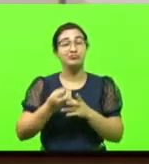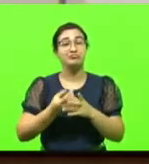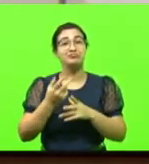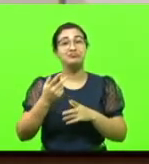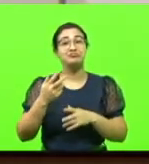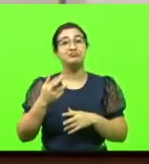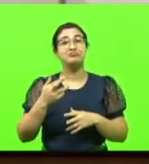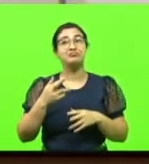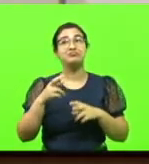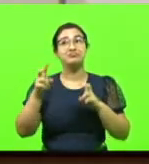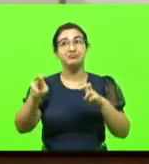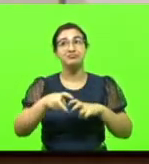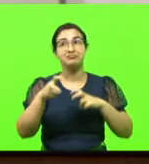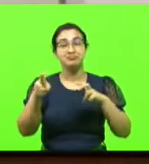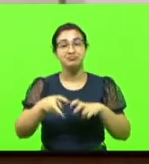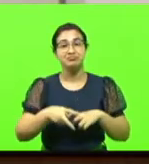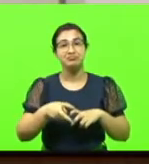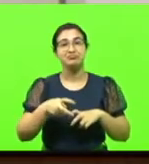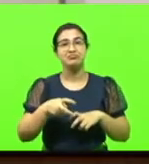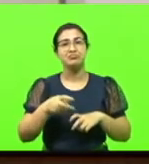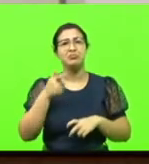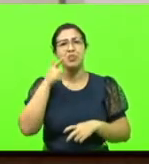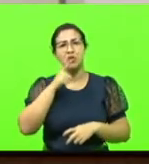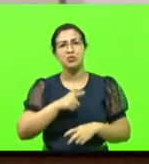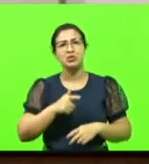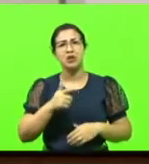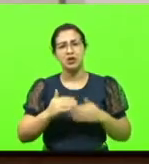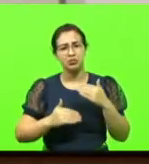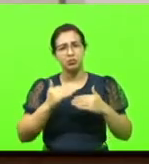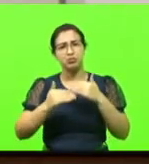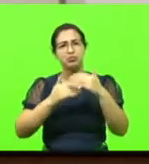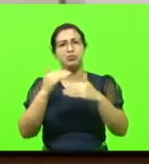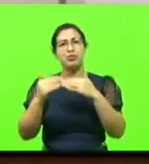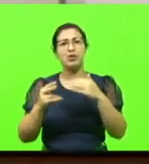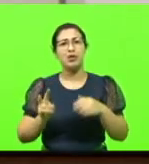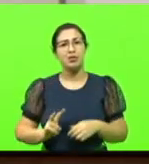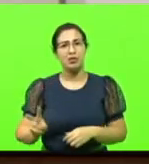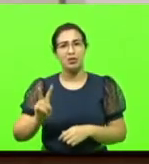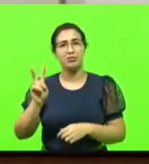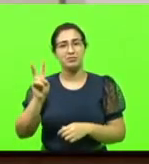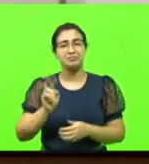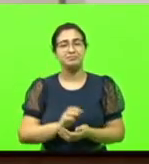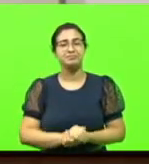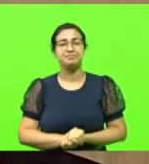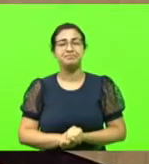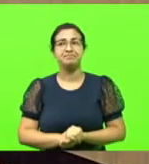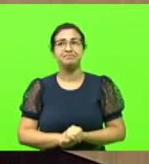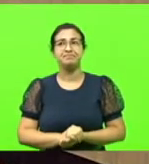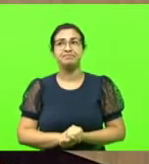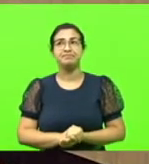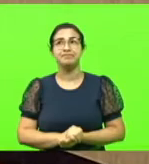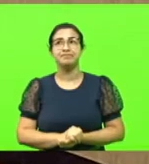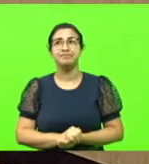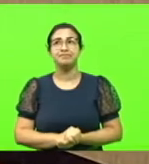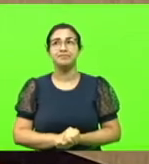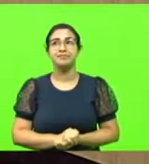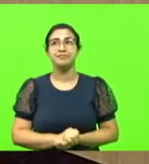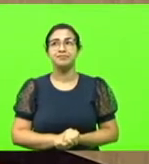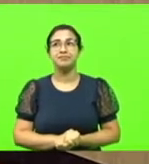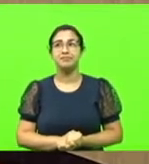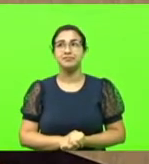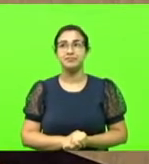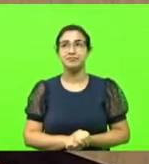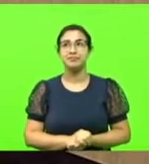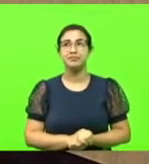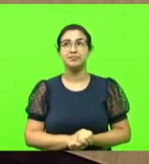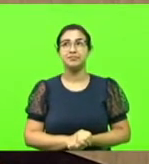dia a dia, tirando o leite da vaca e fazendo o seu queijo e vendendo para todos nós catarinenses. Muito obrigado. Para discutir a matéria, com a palavra o